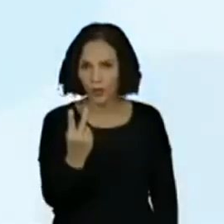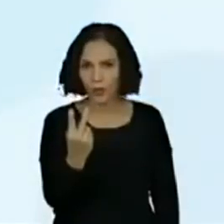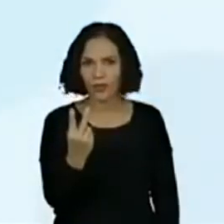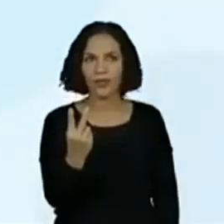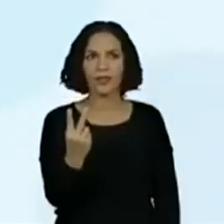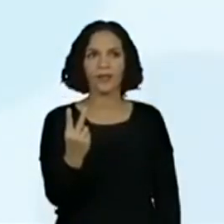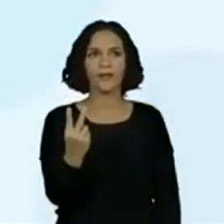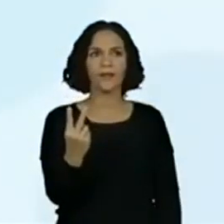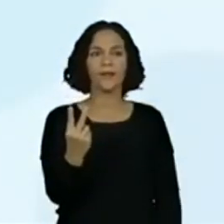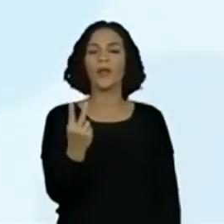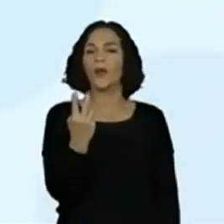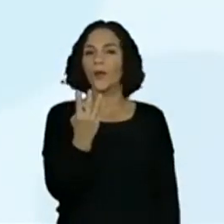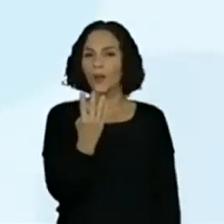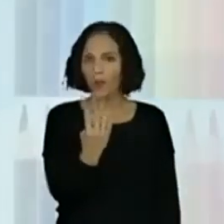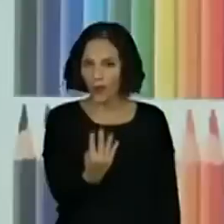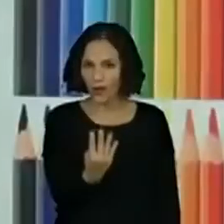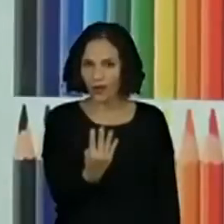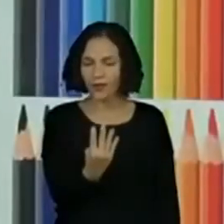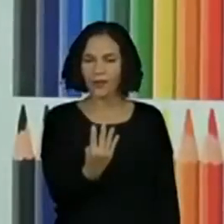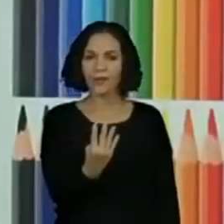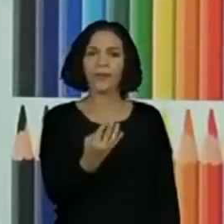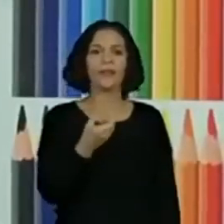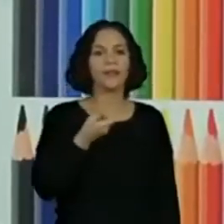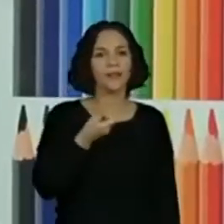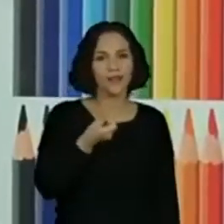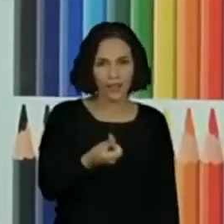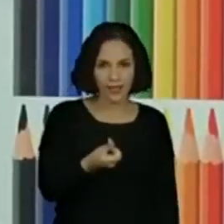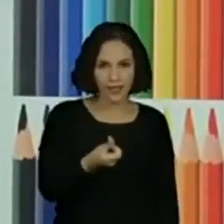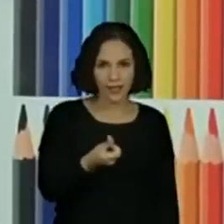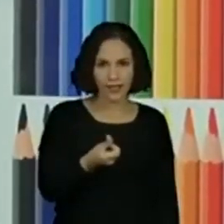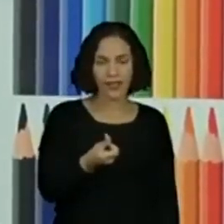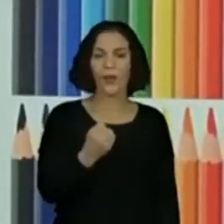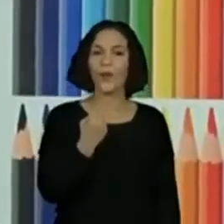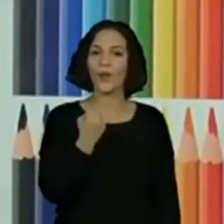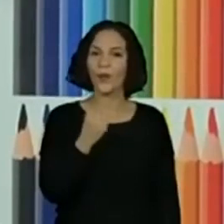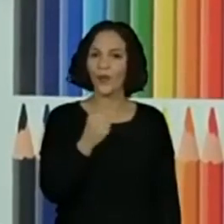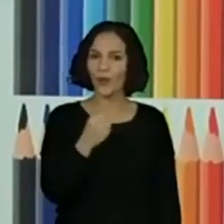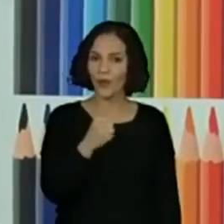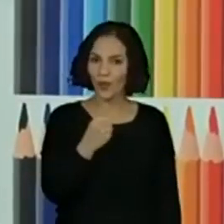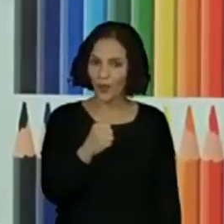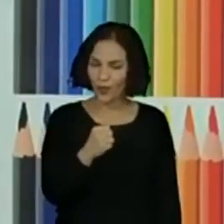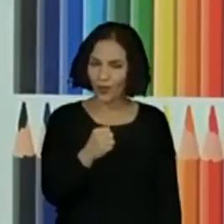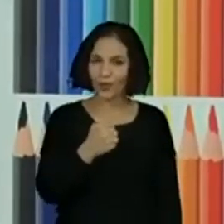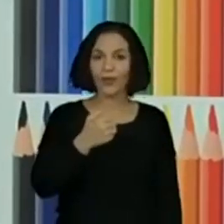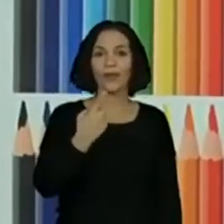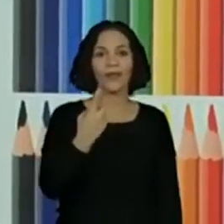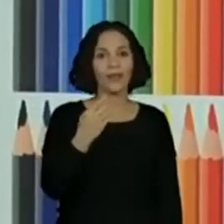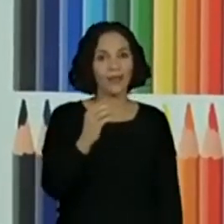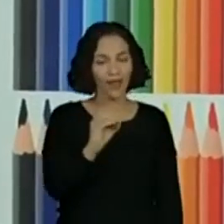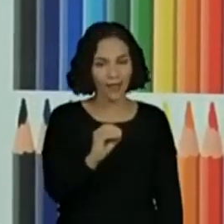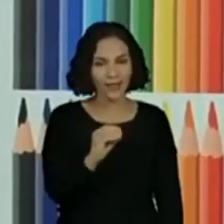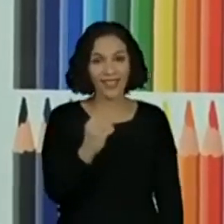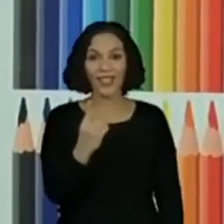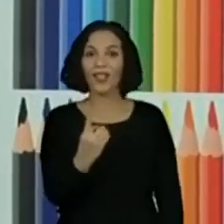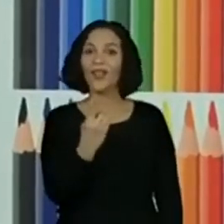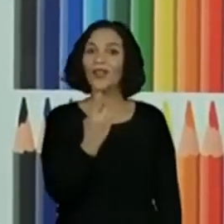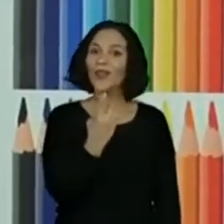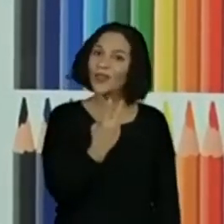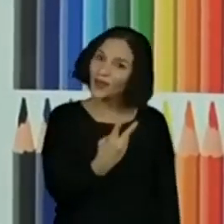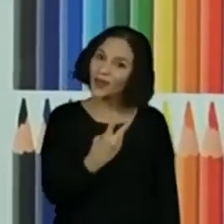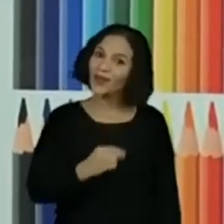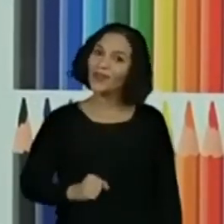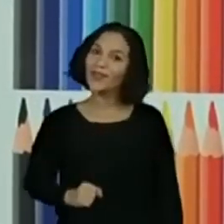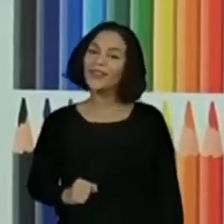2, 4, 6, 8, 10,